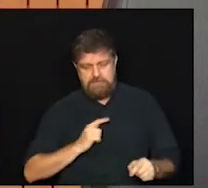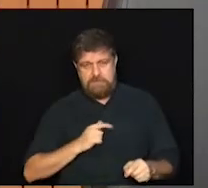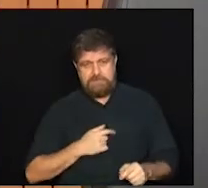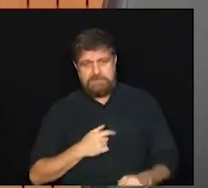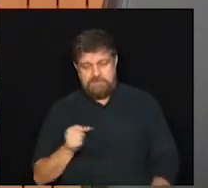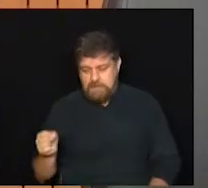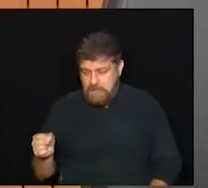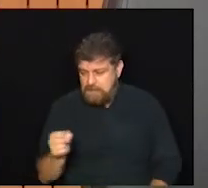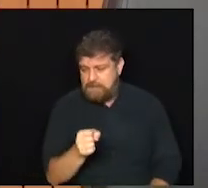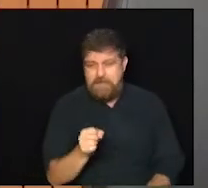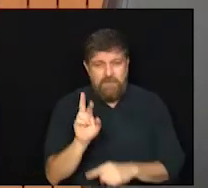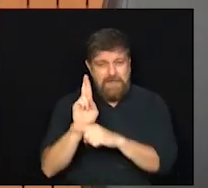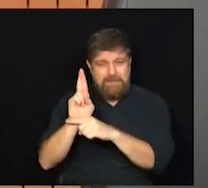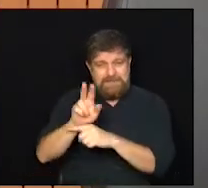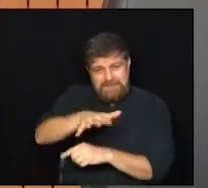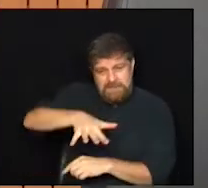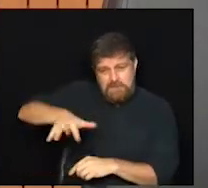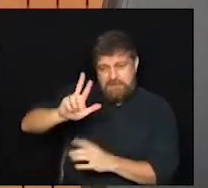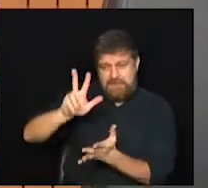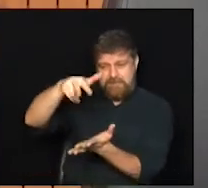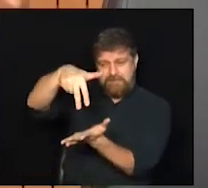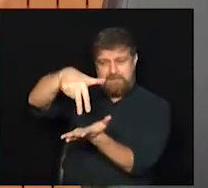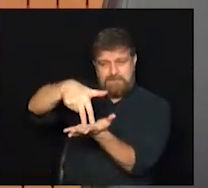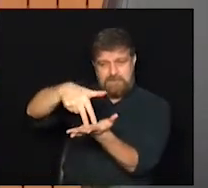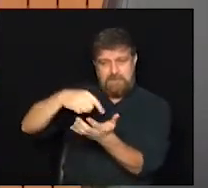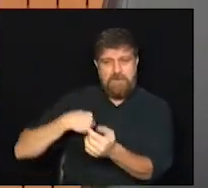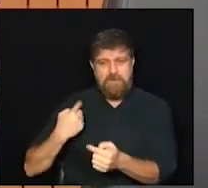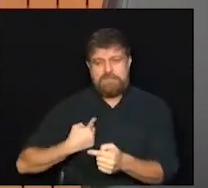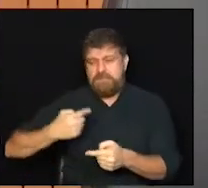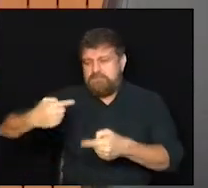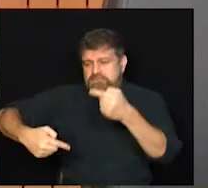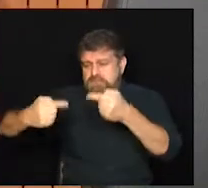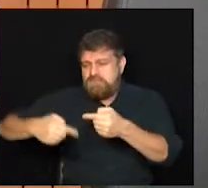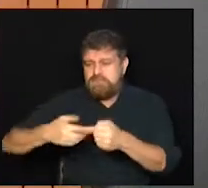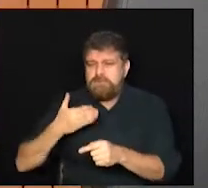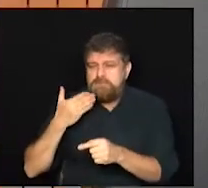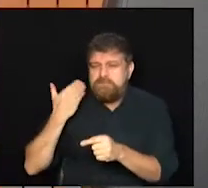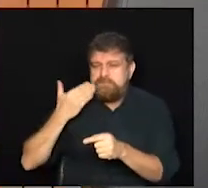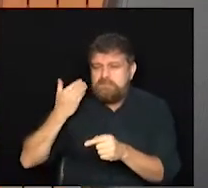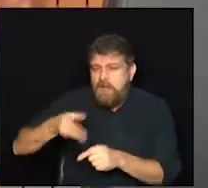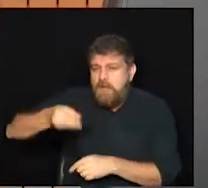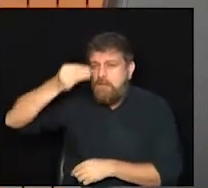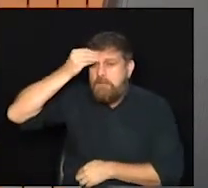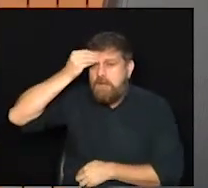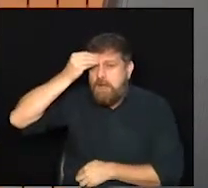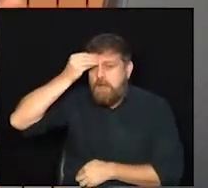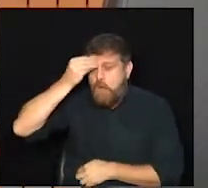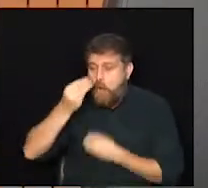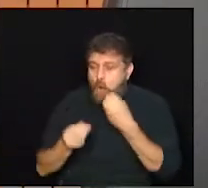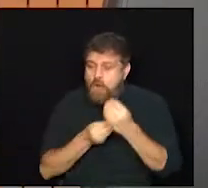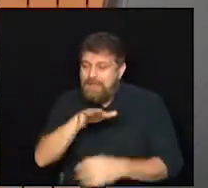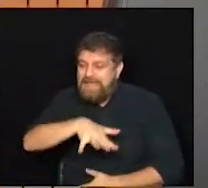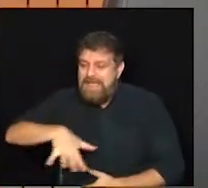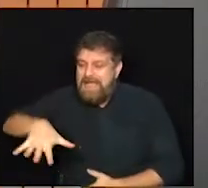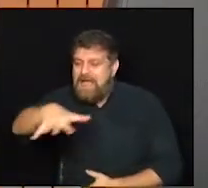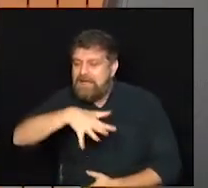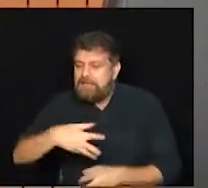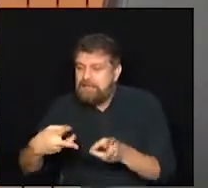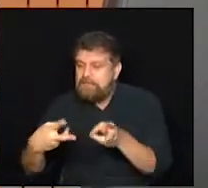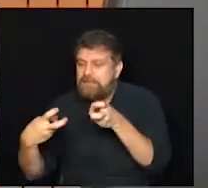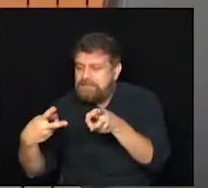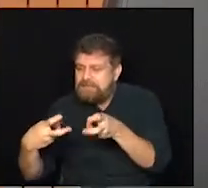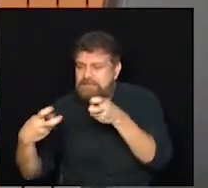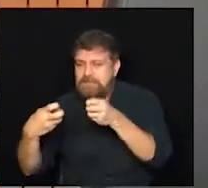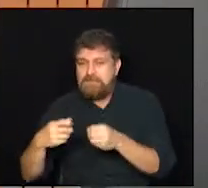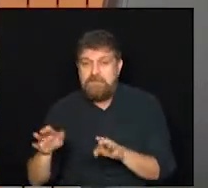reunir um representante de um segmento, né, para a gente compreender como é que cada segmento está percebendo, sentindo, né,